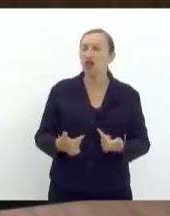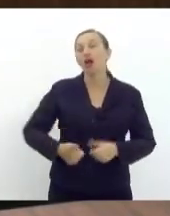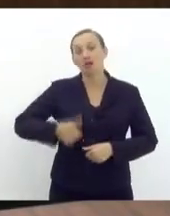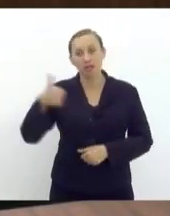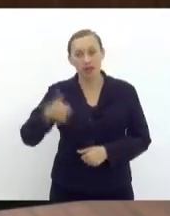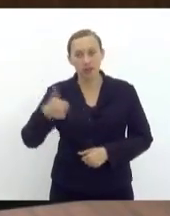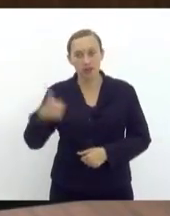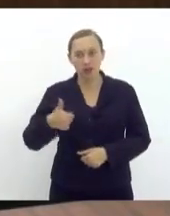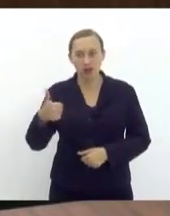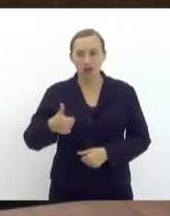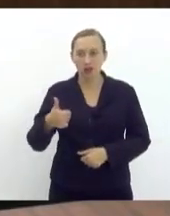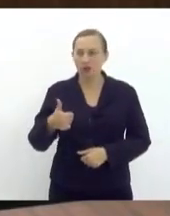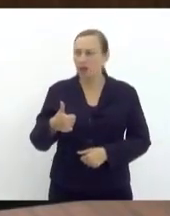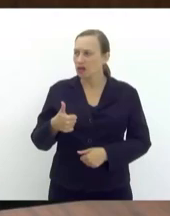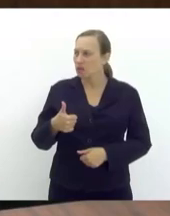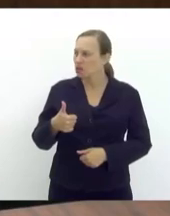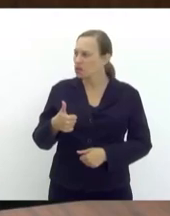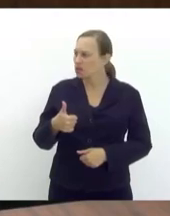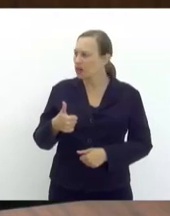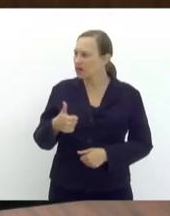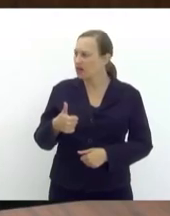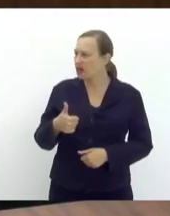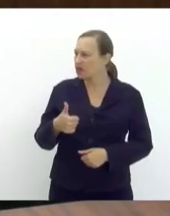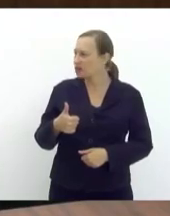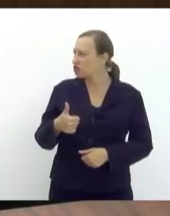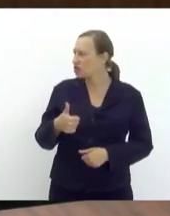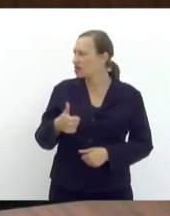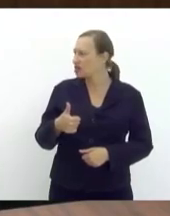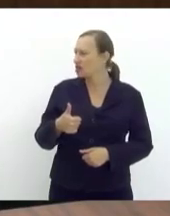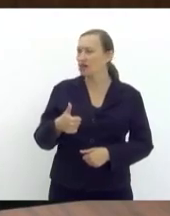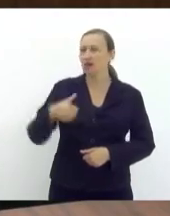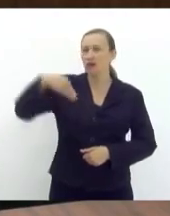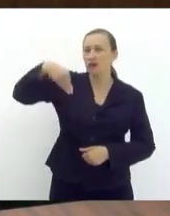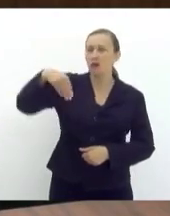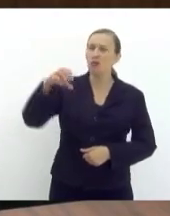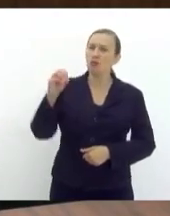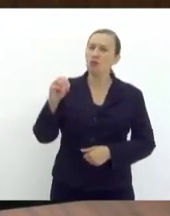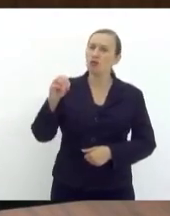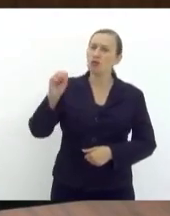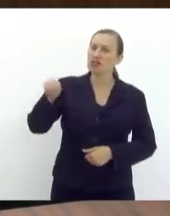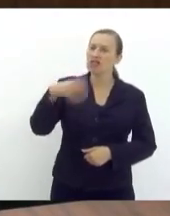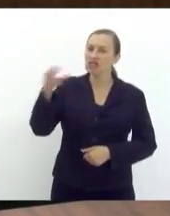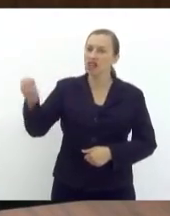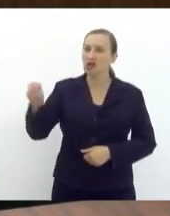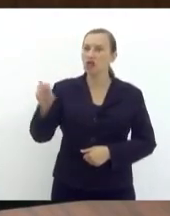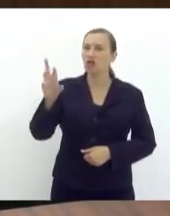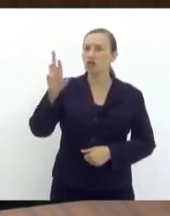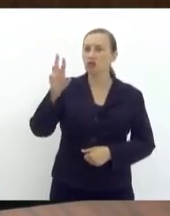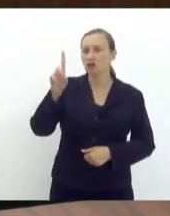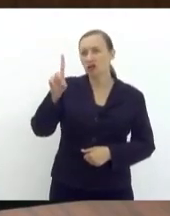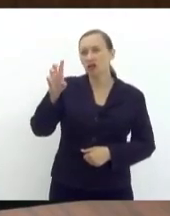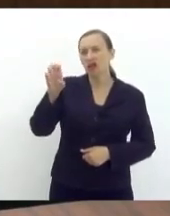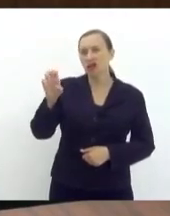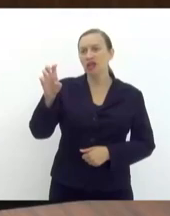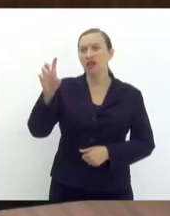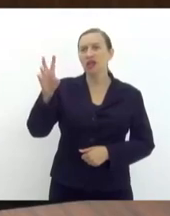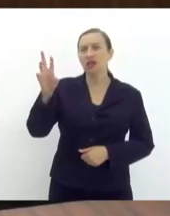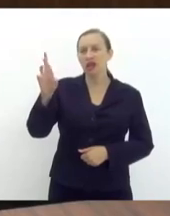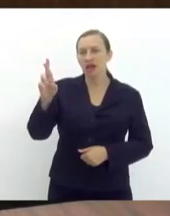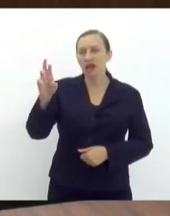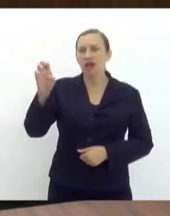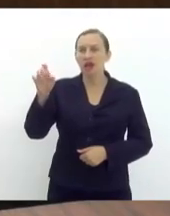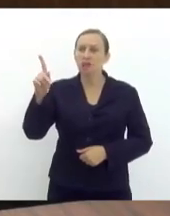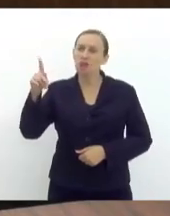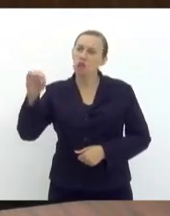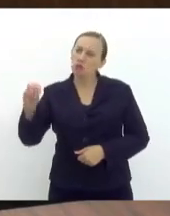é primeiro essa Moção de repúdio segundo dizer para você te ajudo que você é uma das figuras aqui na nossa casa aqui que não